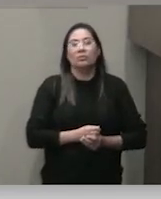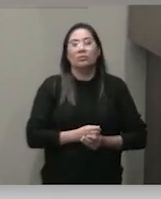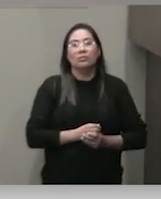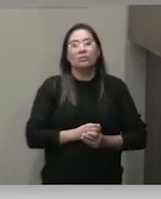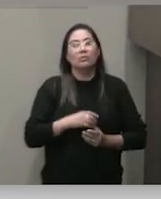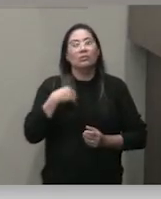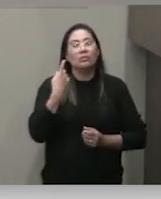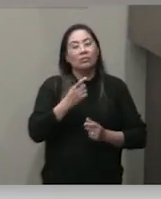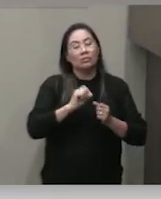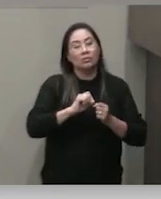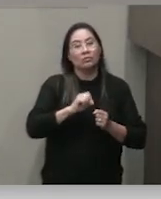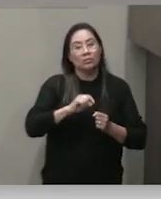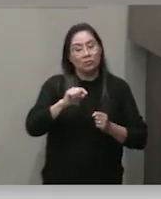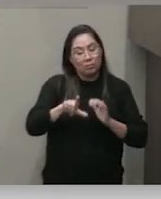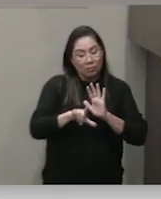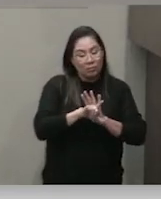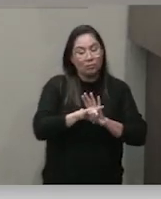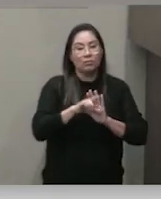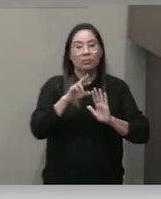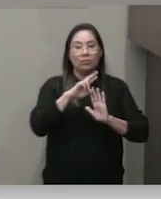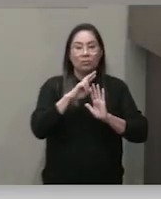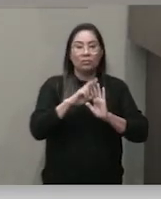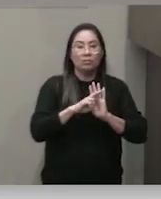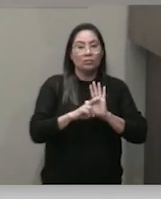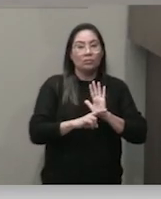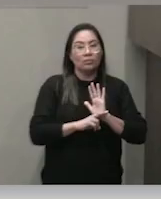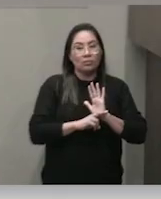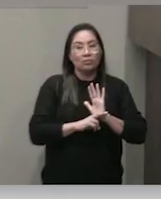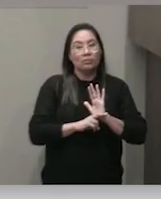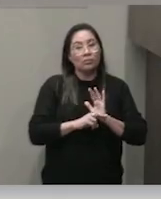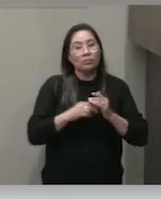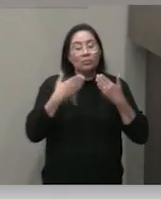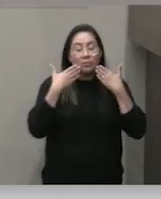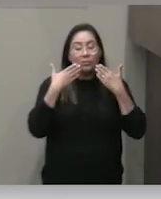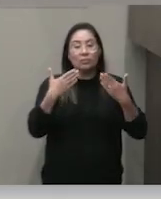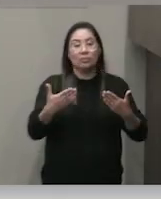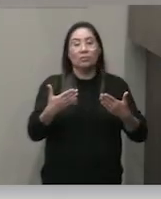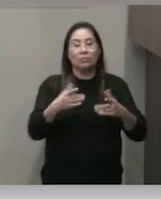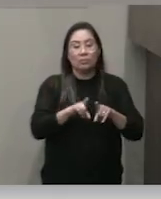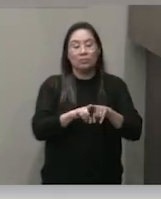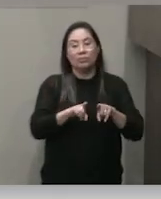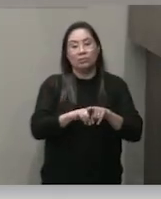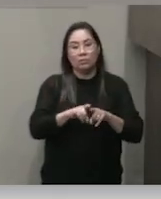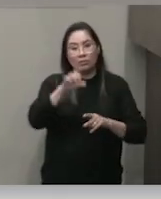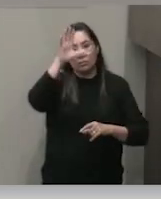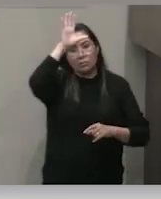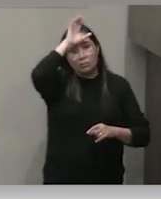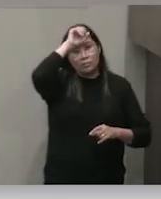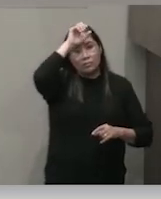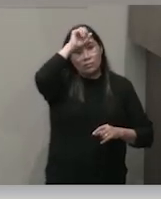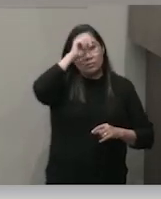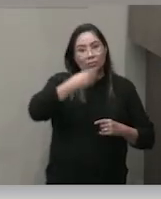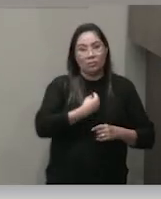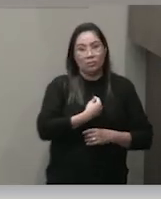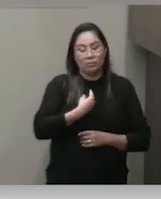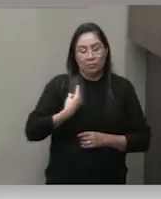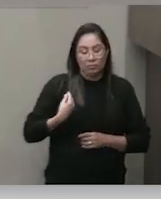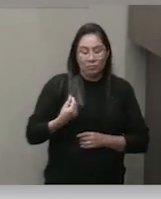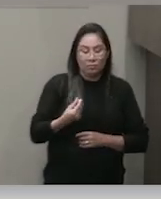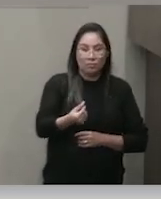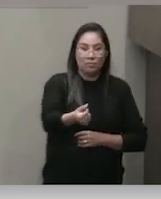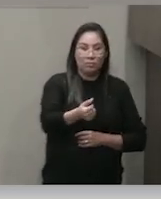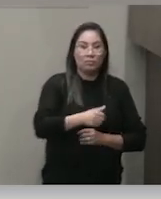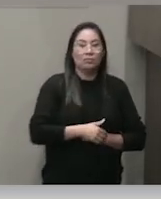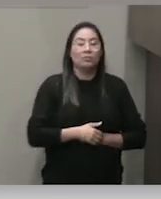se faz aqui, que aqui se faz as leis, se faz as regras, e elas vão transparecer e vão transcender esse aprendizado por toda a sua vida. Então,